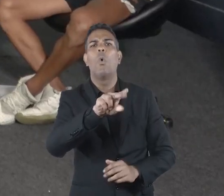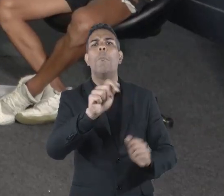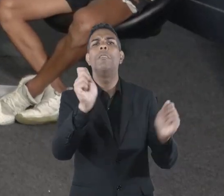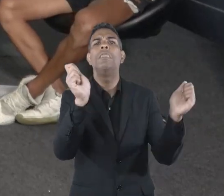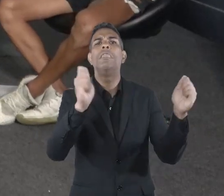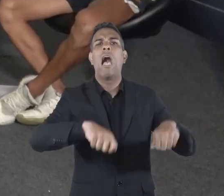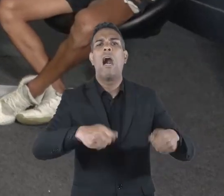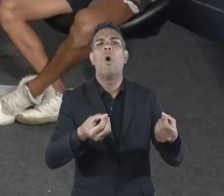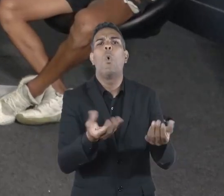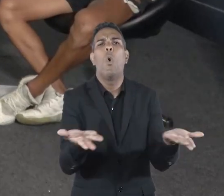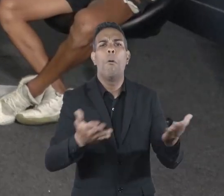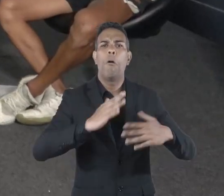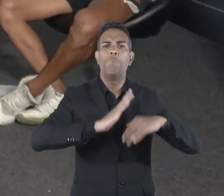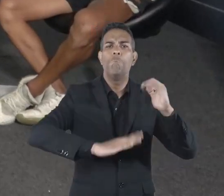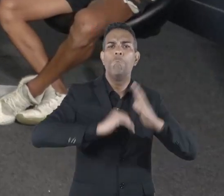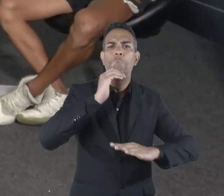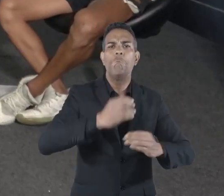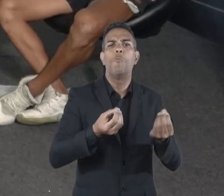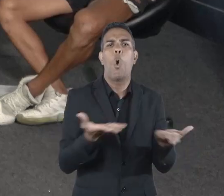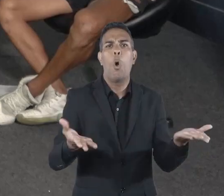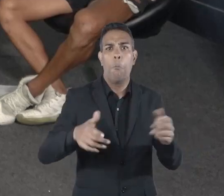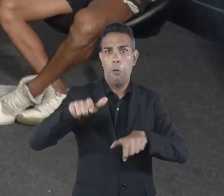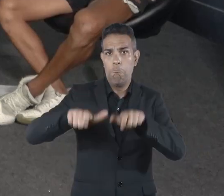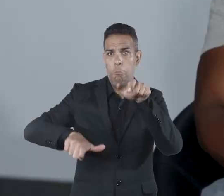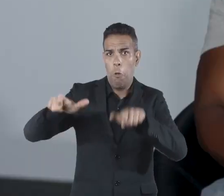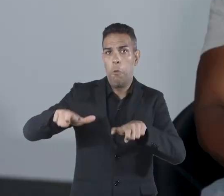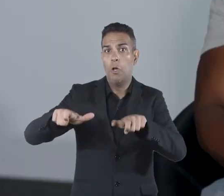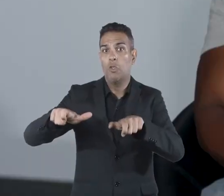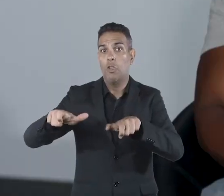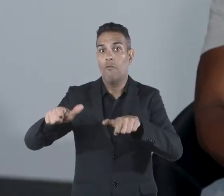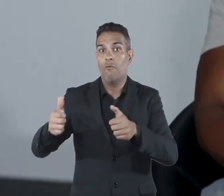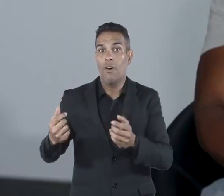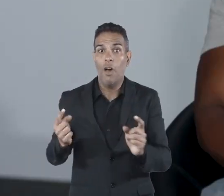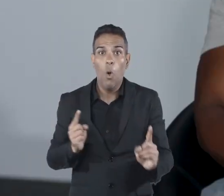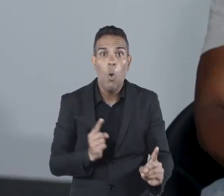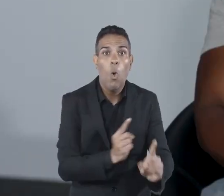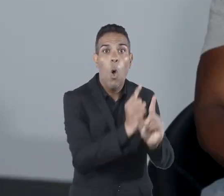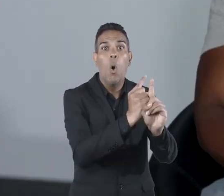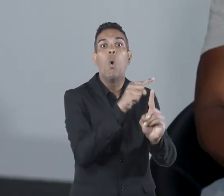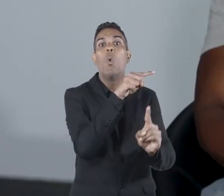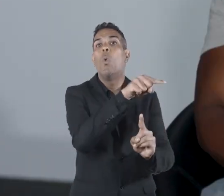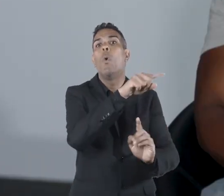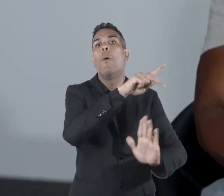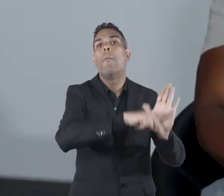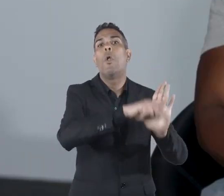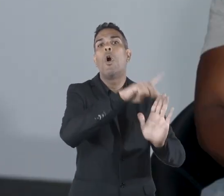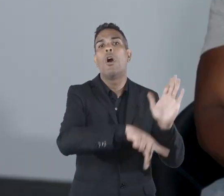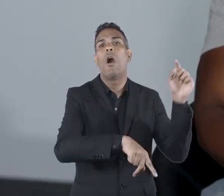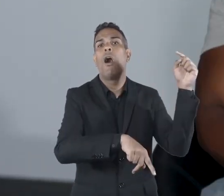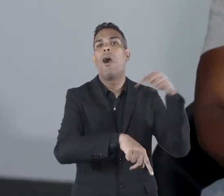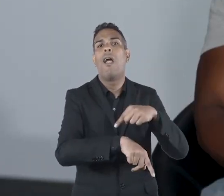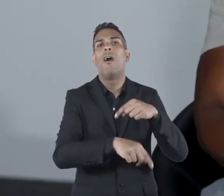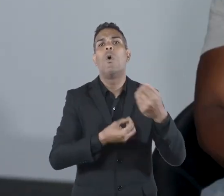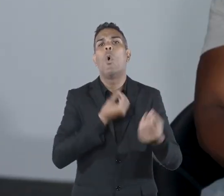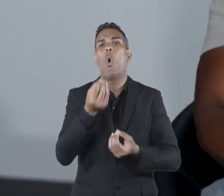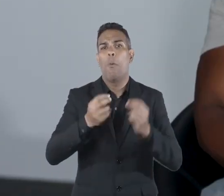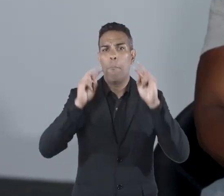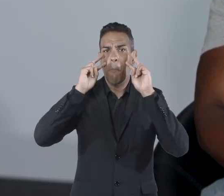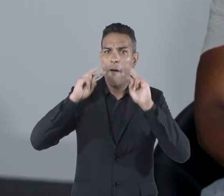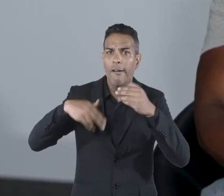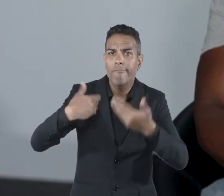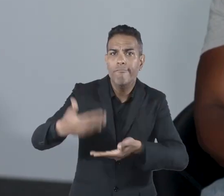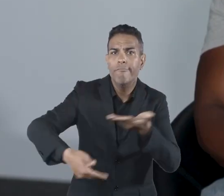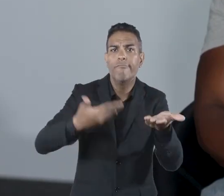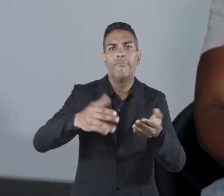Cacau, como é essa capacitação, como que essas pessoas chegam